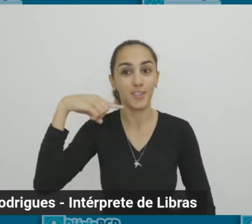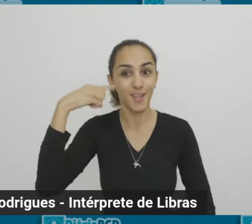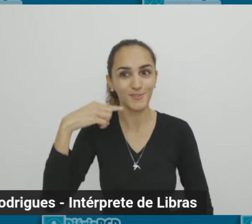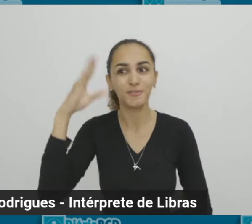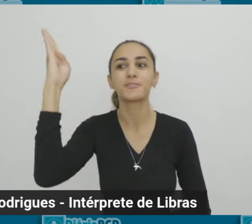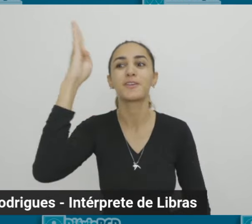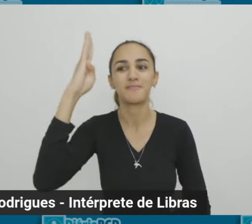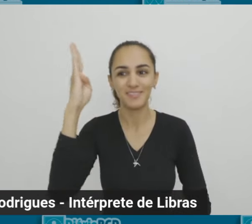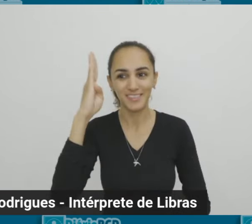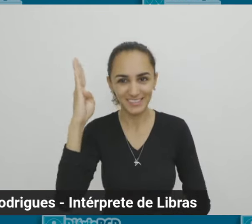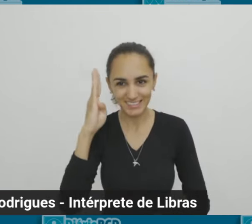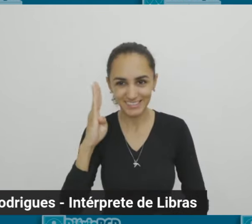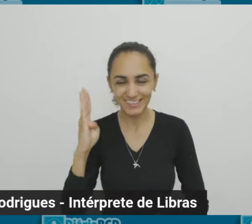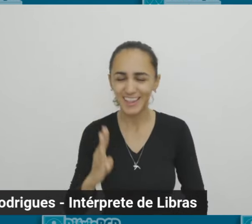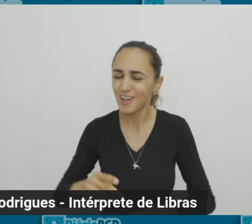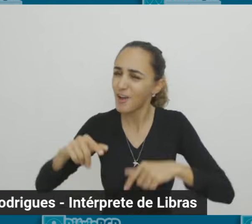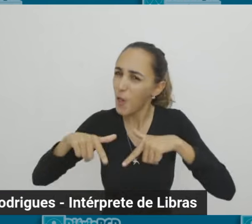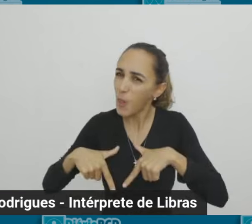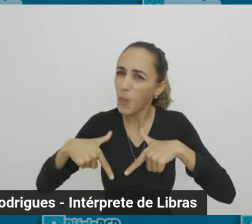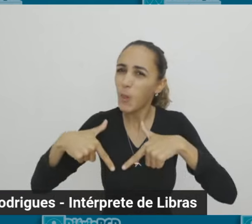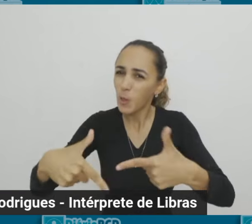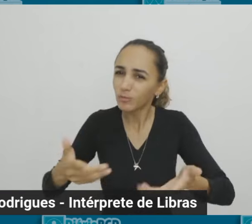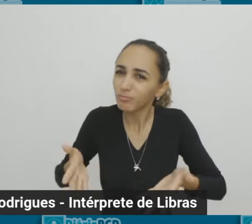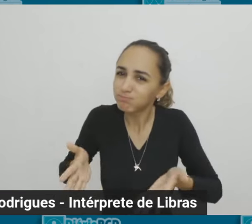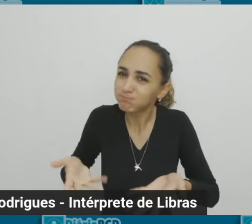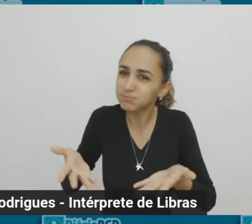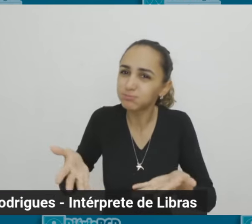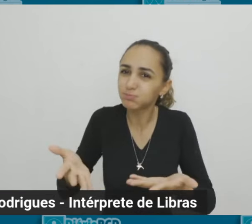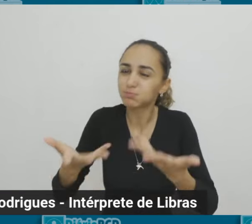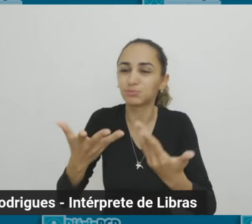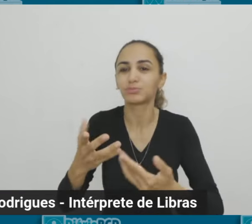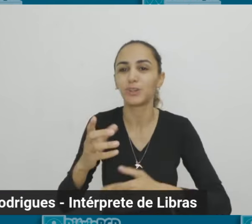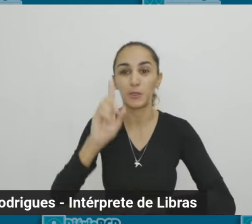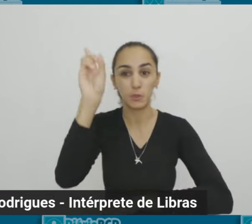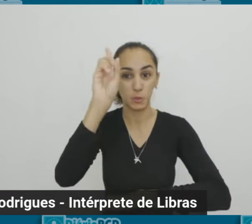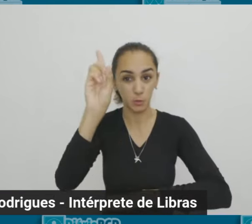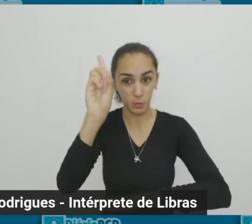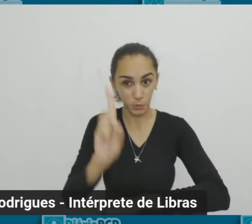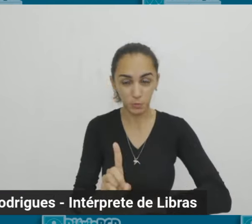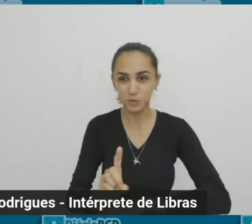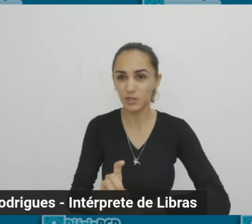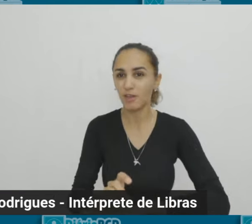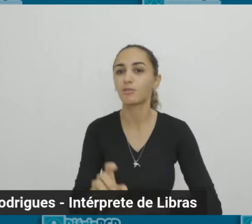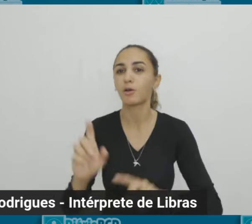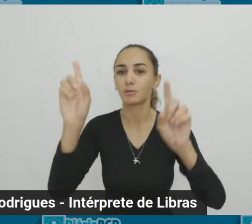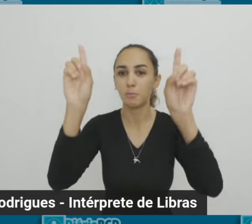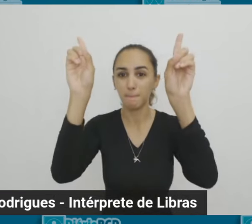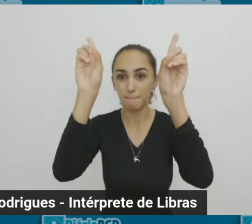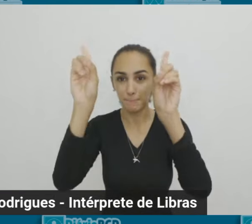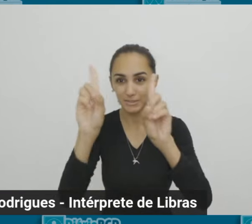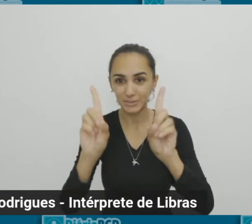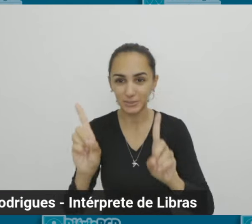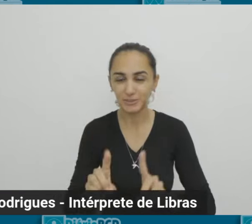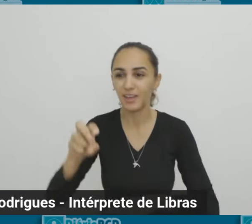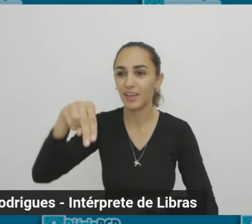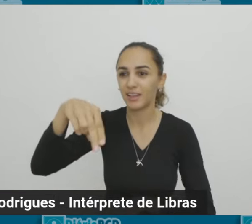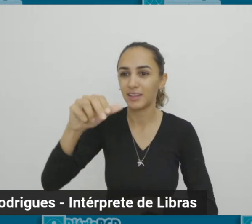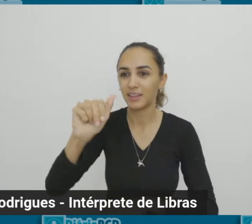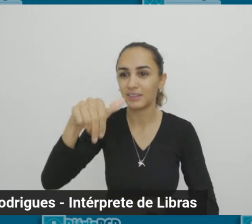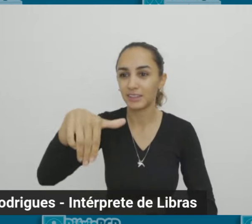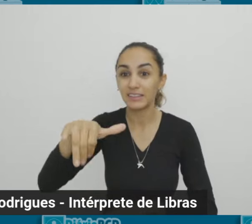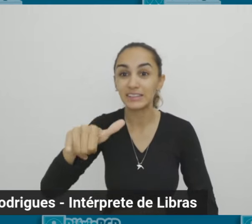brasileira, na luta, promoção dos direitos das pessoas com deficiência. Nancy Segadilha